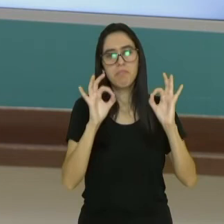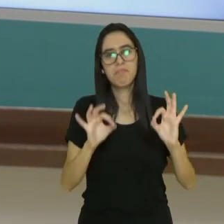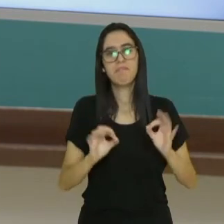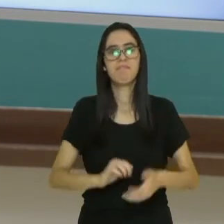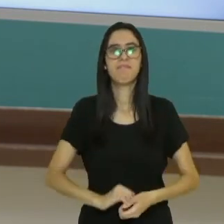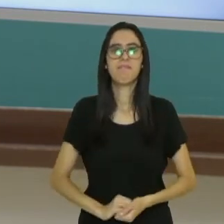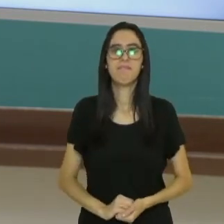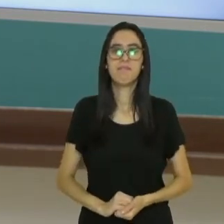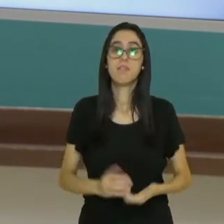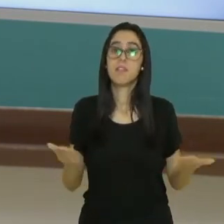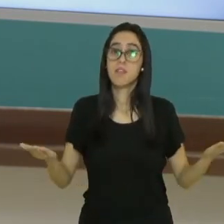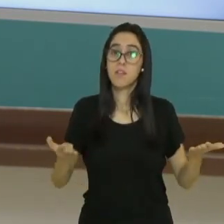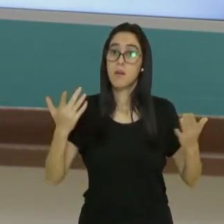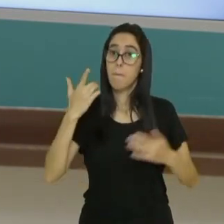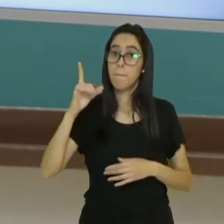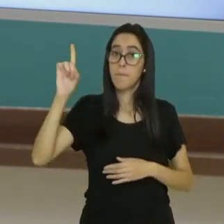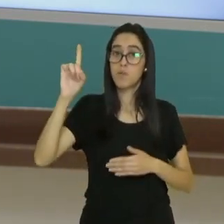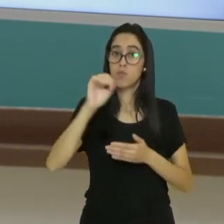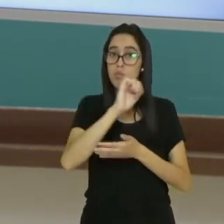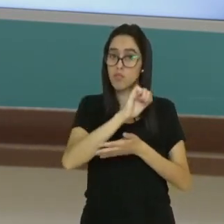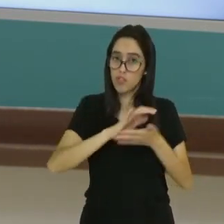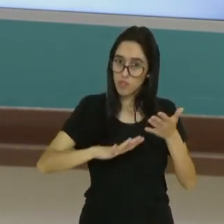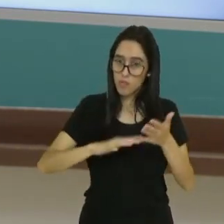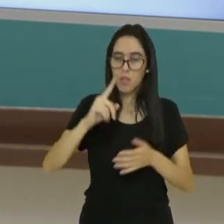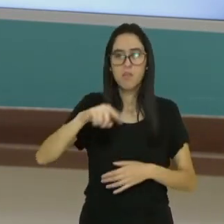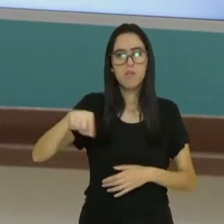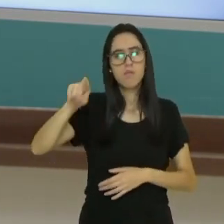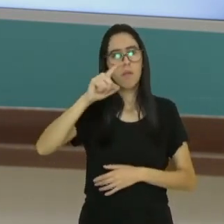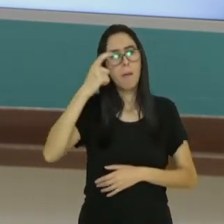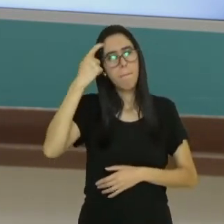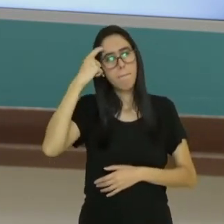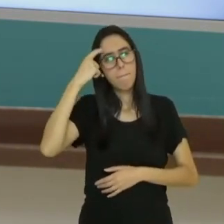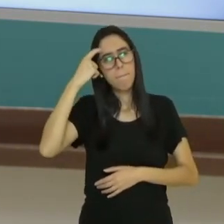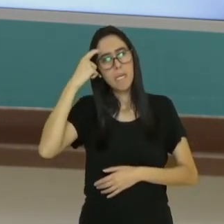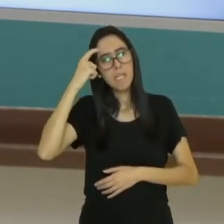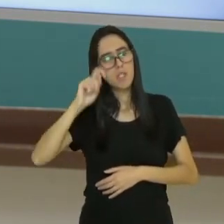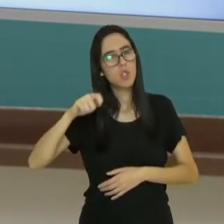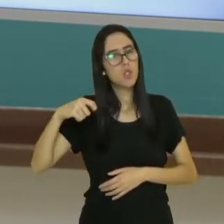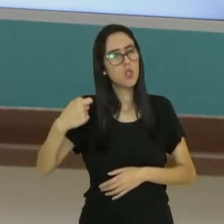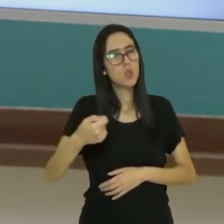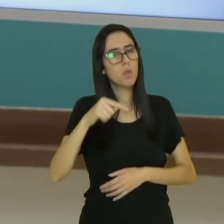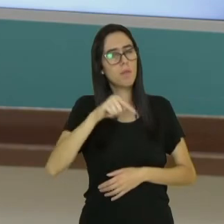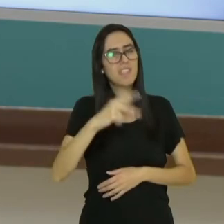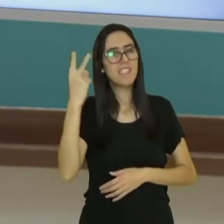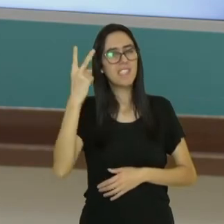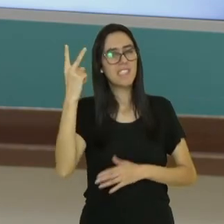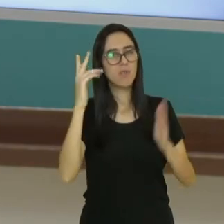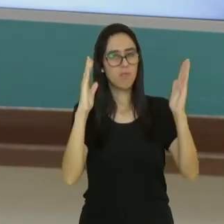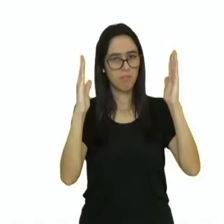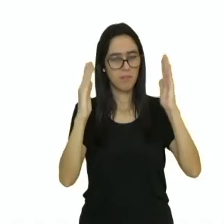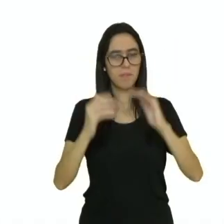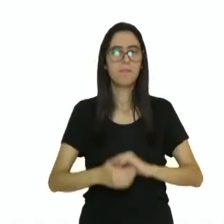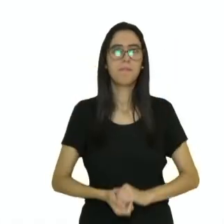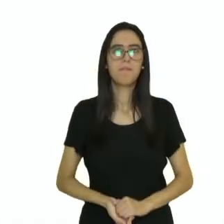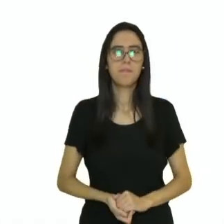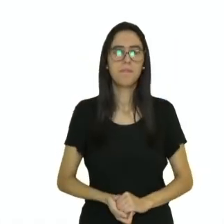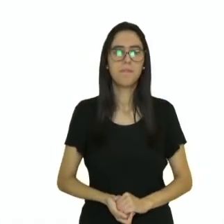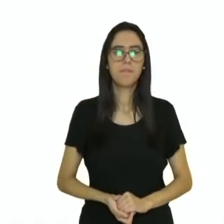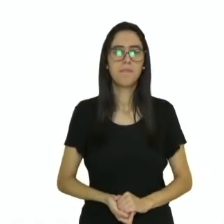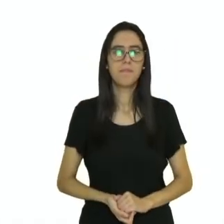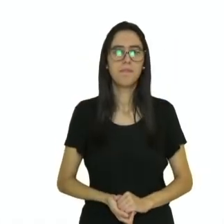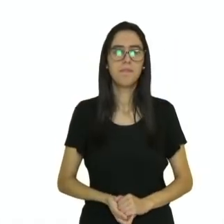cientistas. E aí mais uma atividadezinha para vocês pensarem sobre essa segunda parte do nosso estudo. Quais